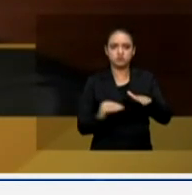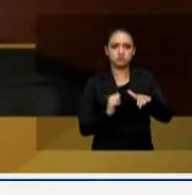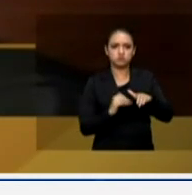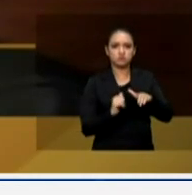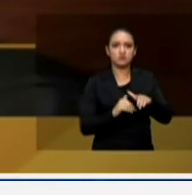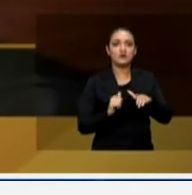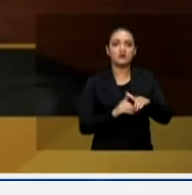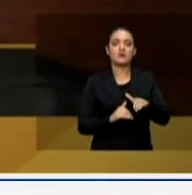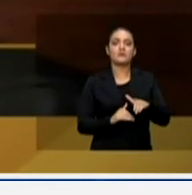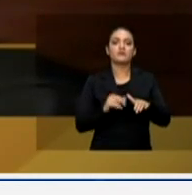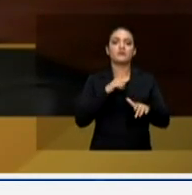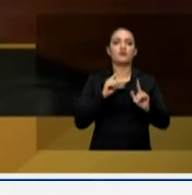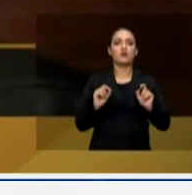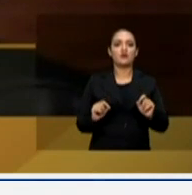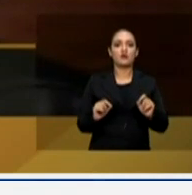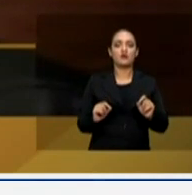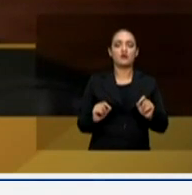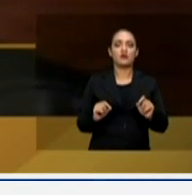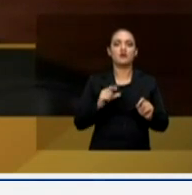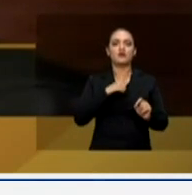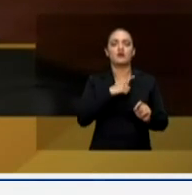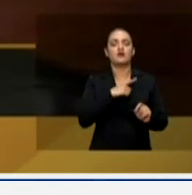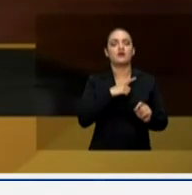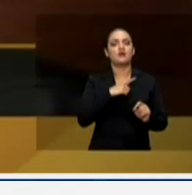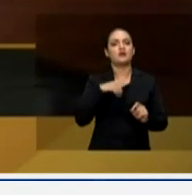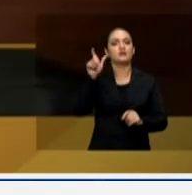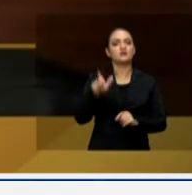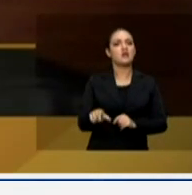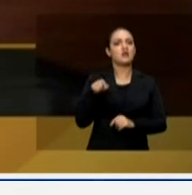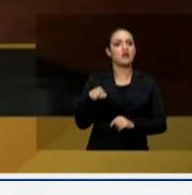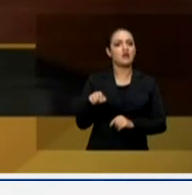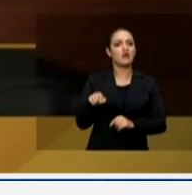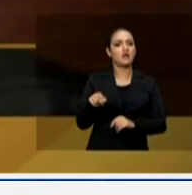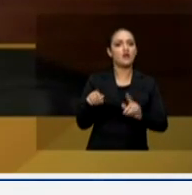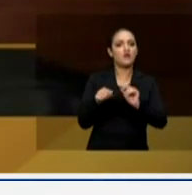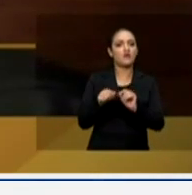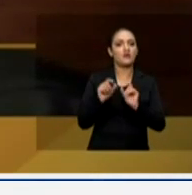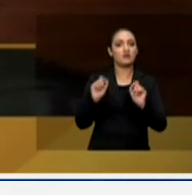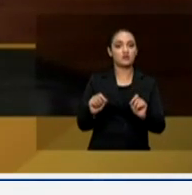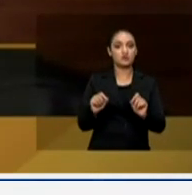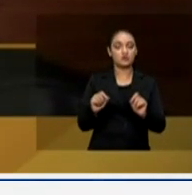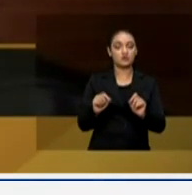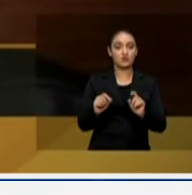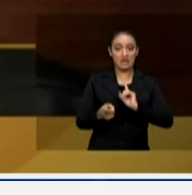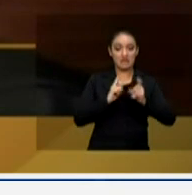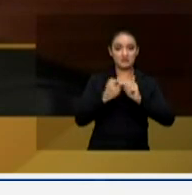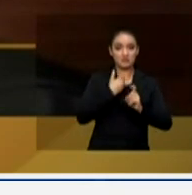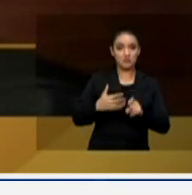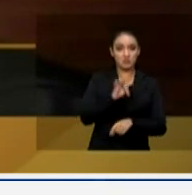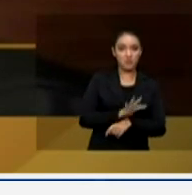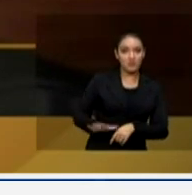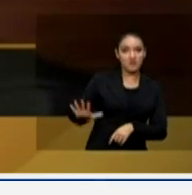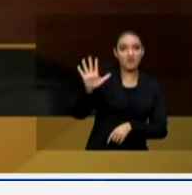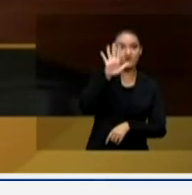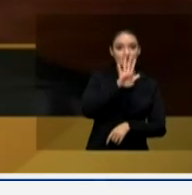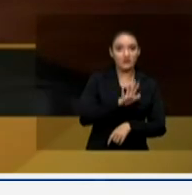tarde, Denise. Sempre um prazer falar com você e com os ouvintes e internautas que acompanham a Rádio Jovem Pan. Bom, procurador, eu queria sua